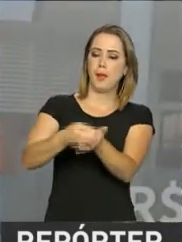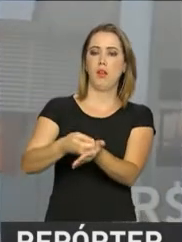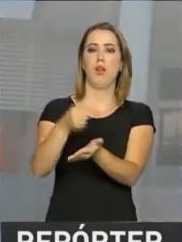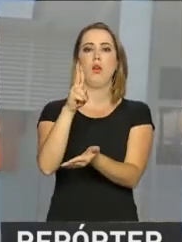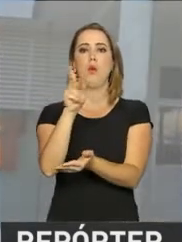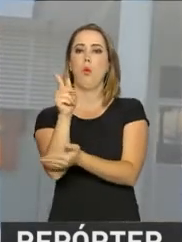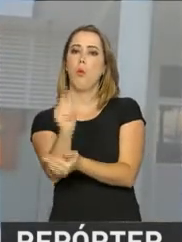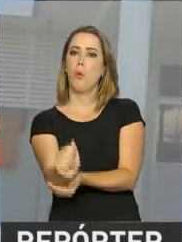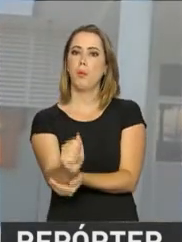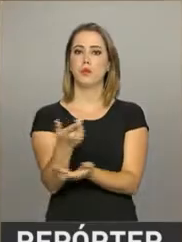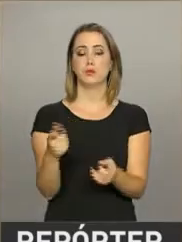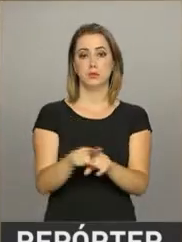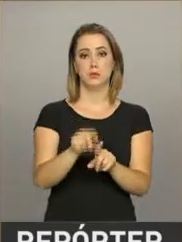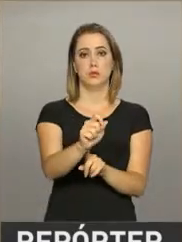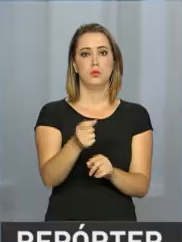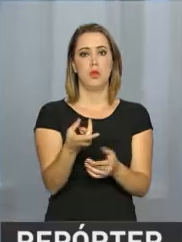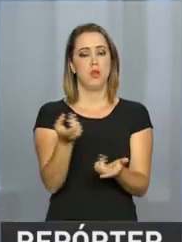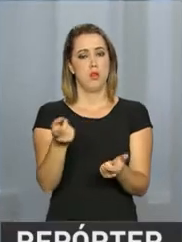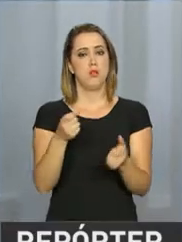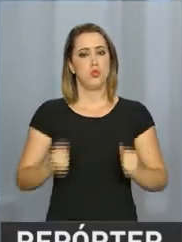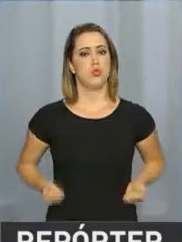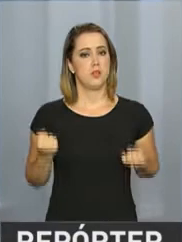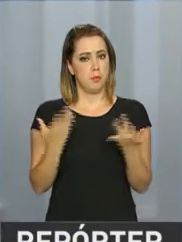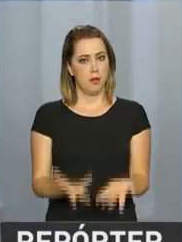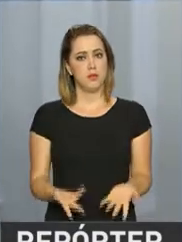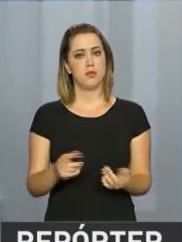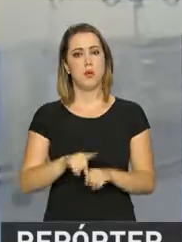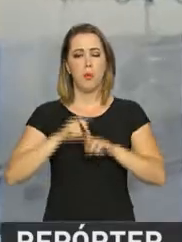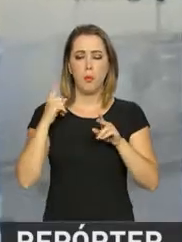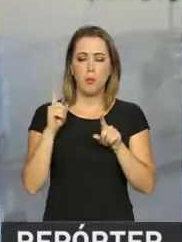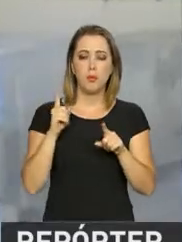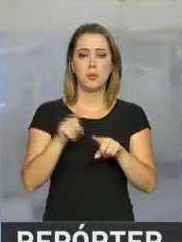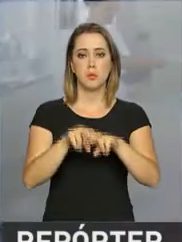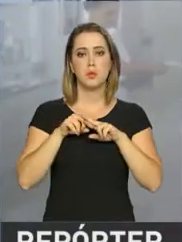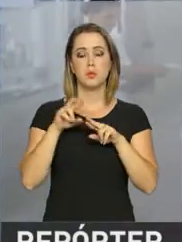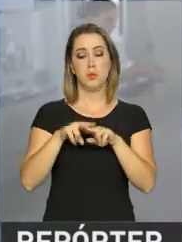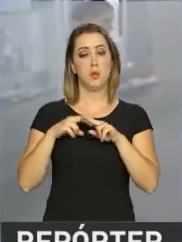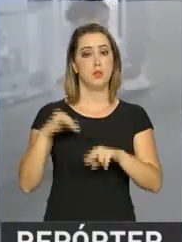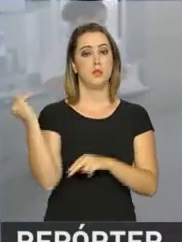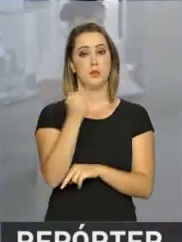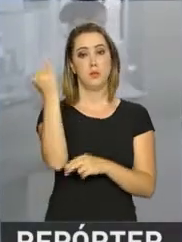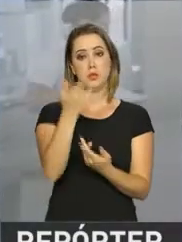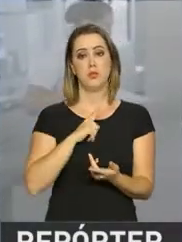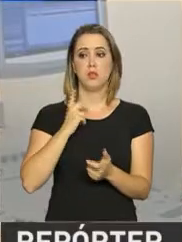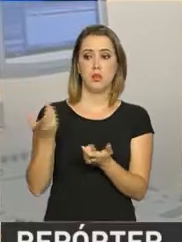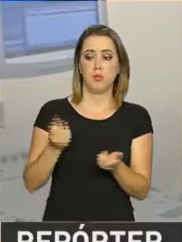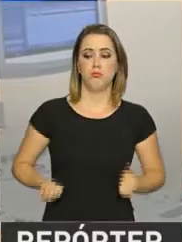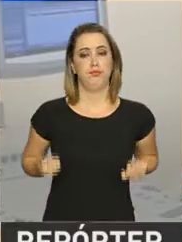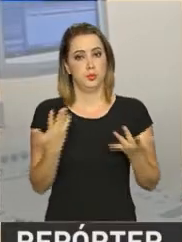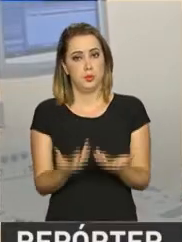dos municípios isso é importante diz que muitas muitas vezes há despesas que não são superadas mas que poderão a